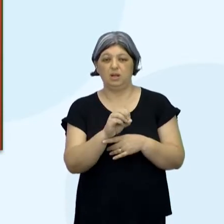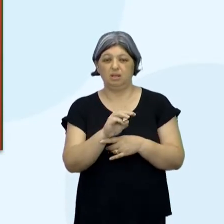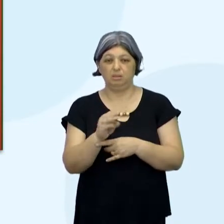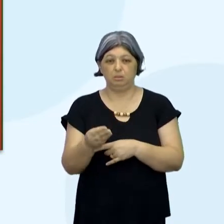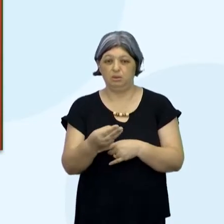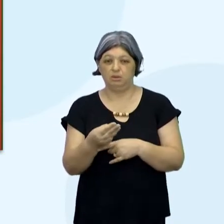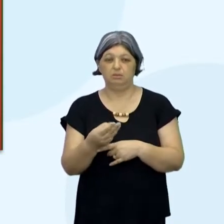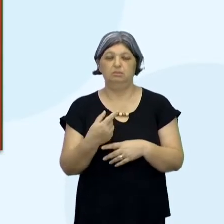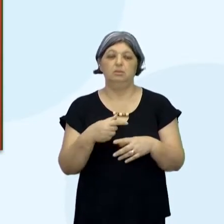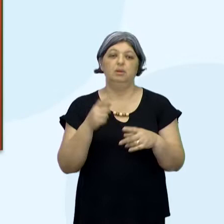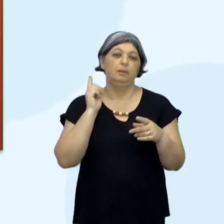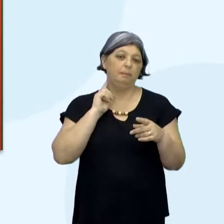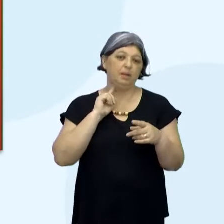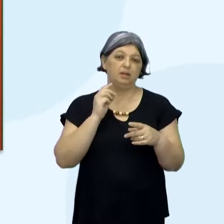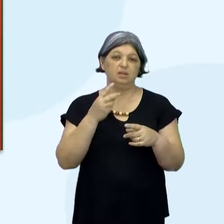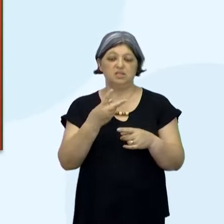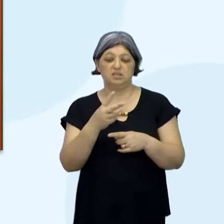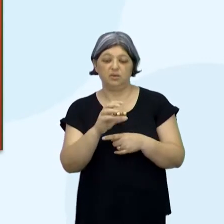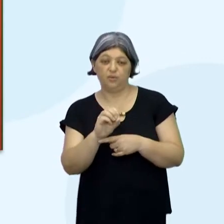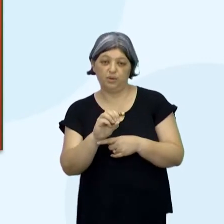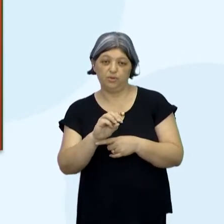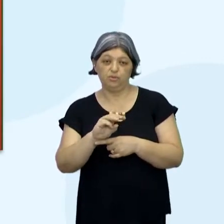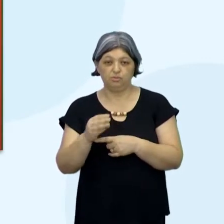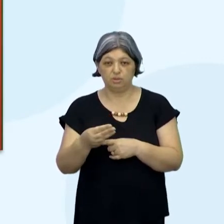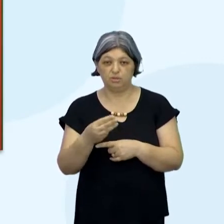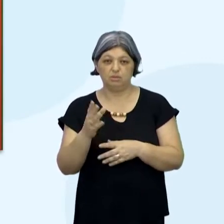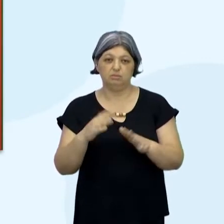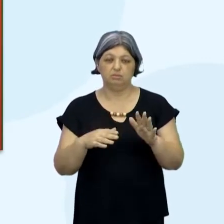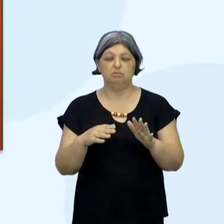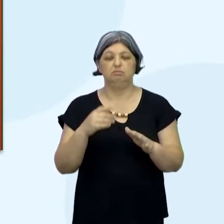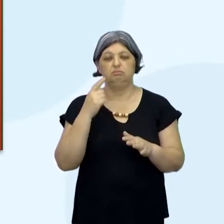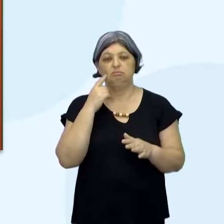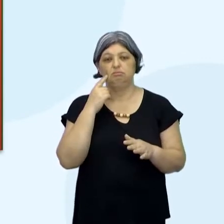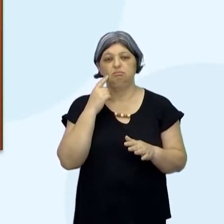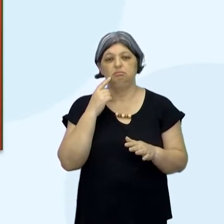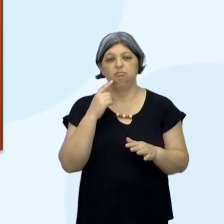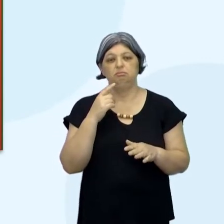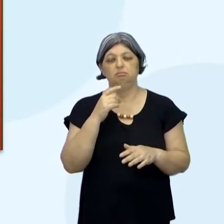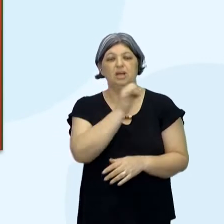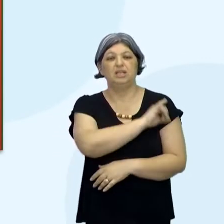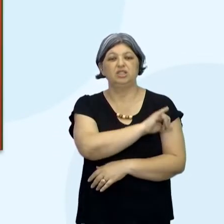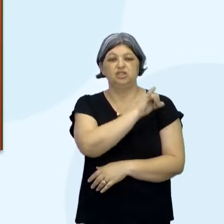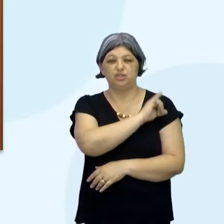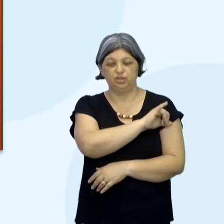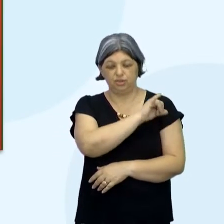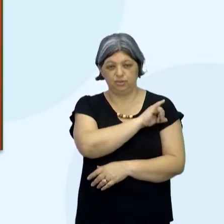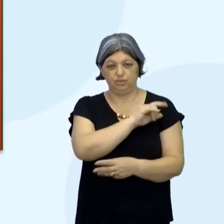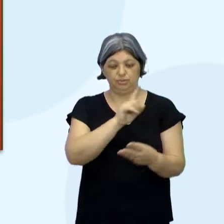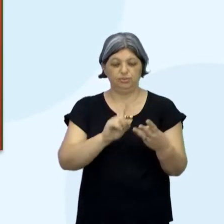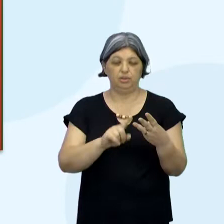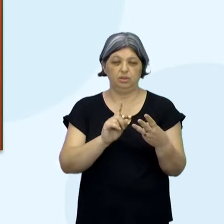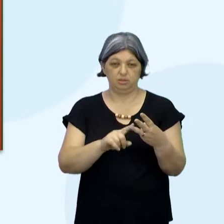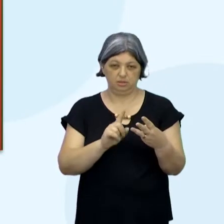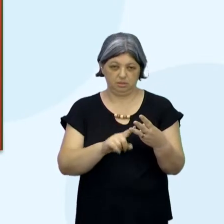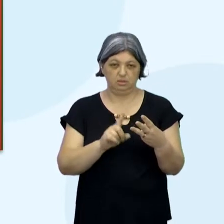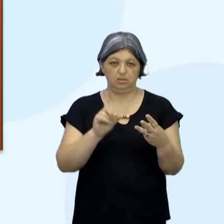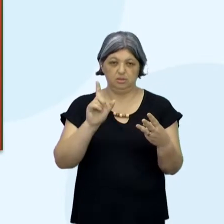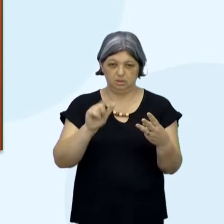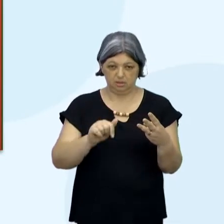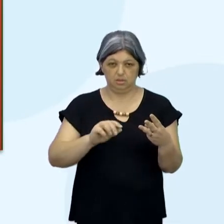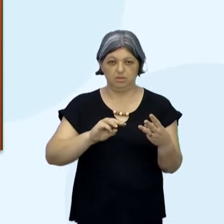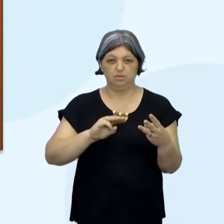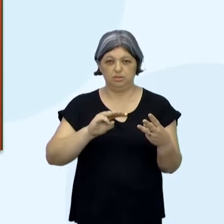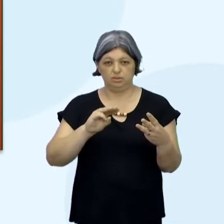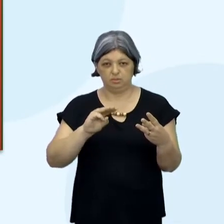dos 20 milhões e aí a gente cai para a dezena, né? Tipo, Rio de Janeiro, que é o terceiro, tem 17 milhões,